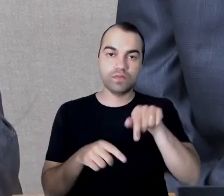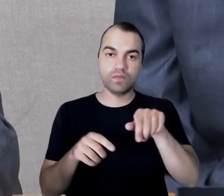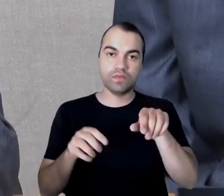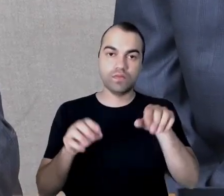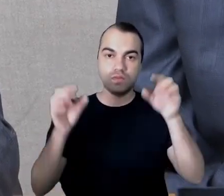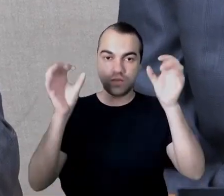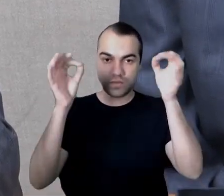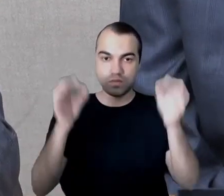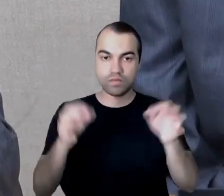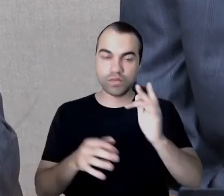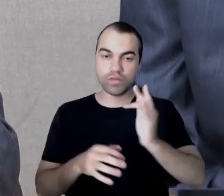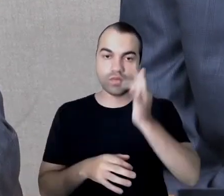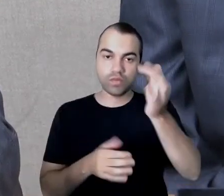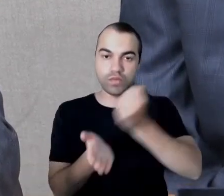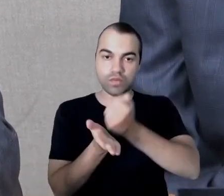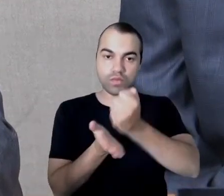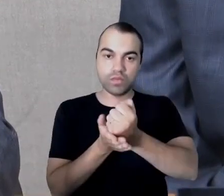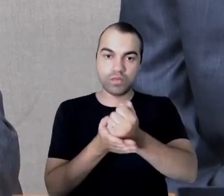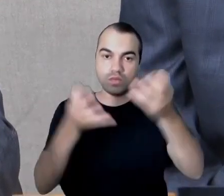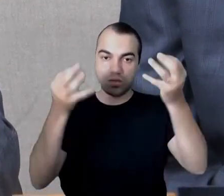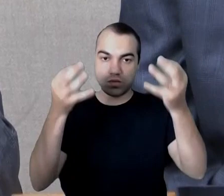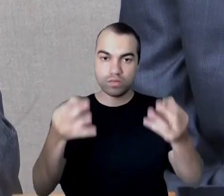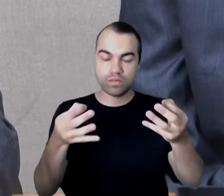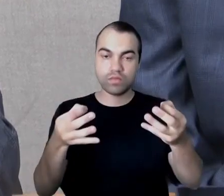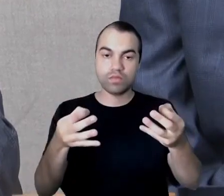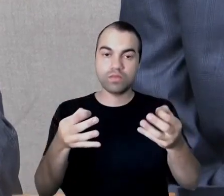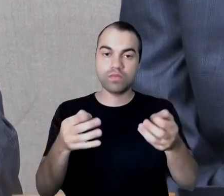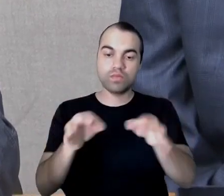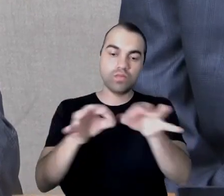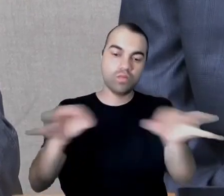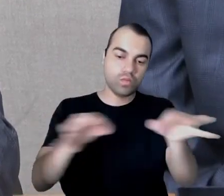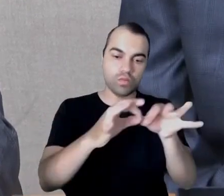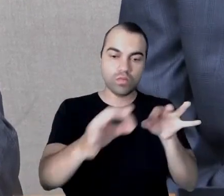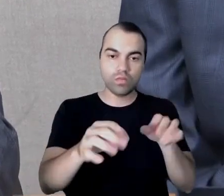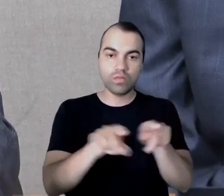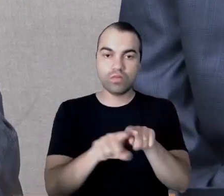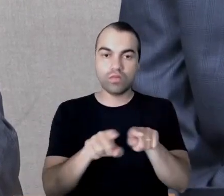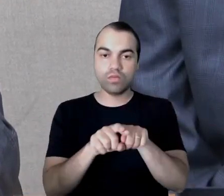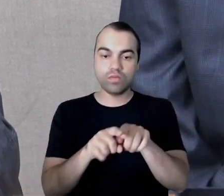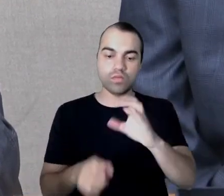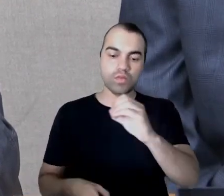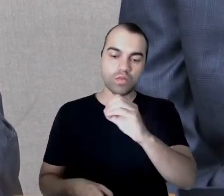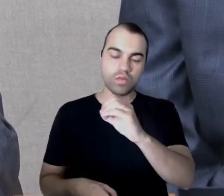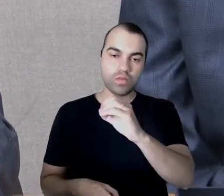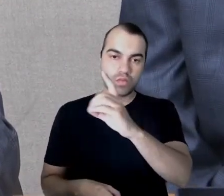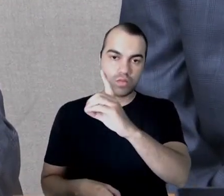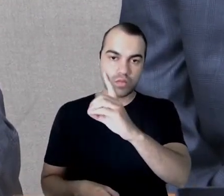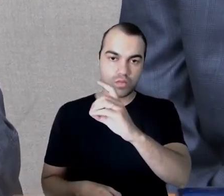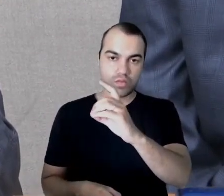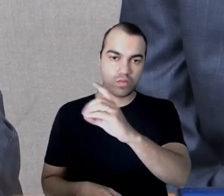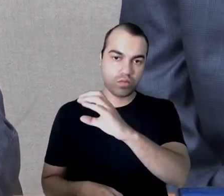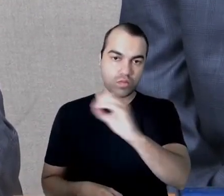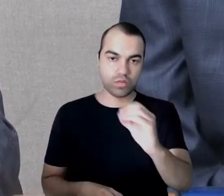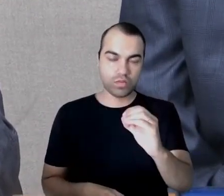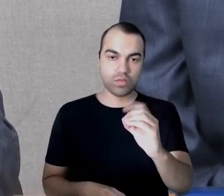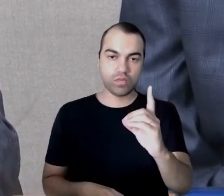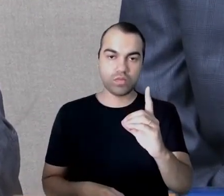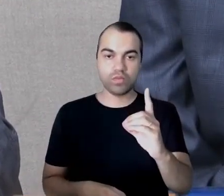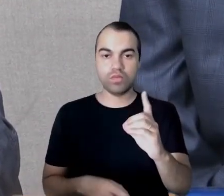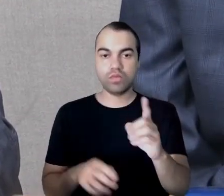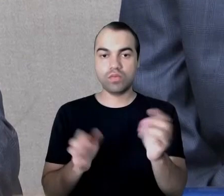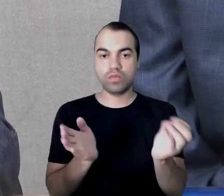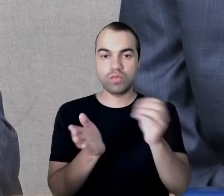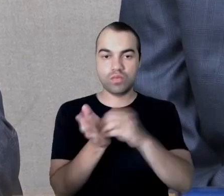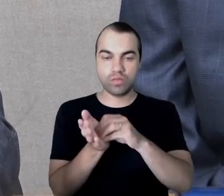contrato como uma especificação das dimensões da área pública ocupada e suas respectivas coordenadas além da obrigatoriedade do registro no Ofício de